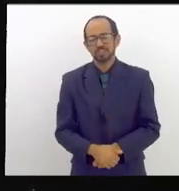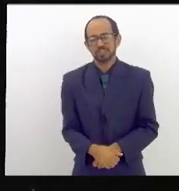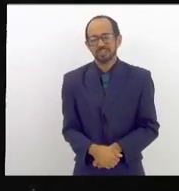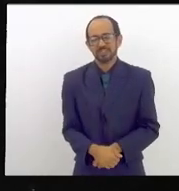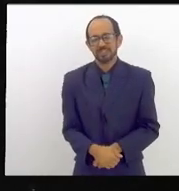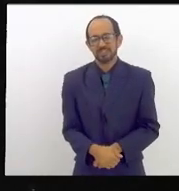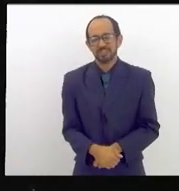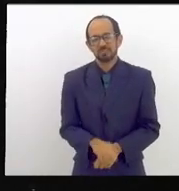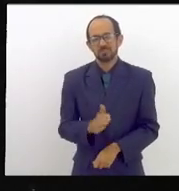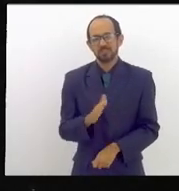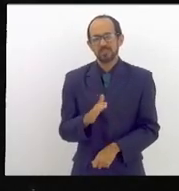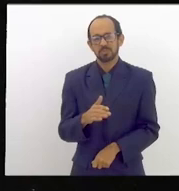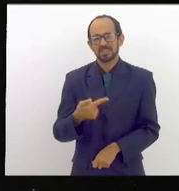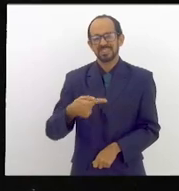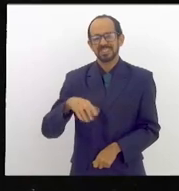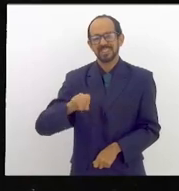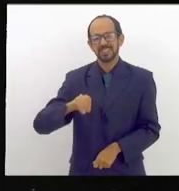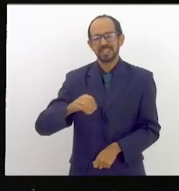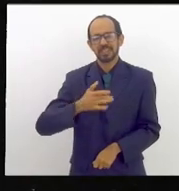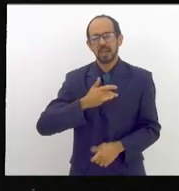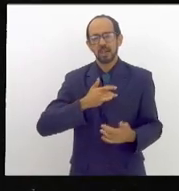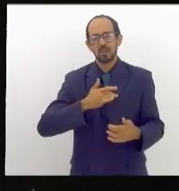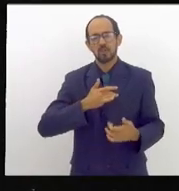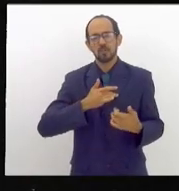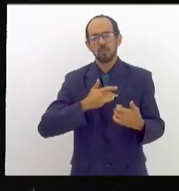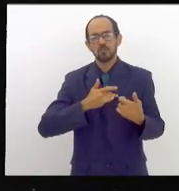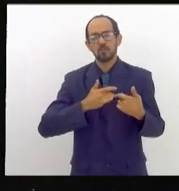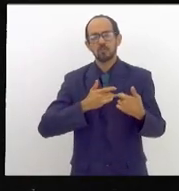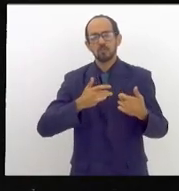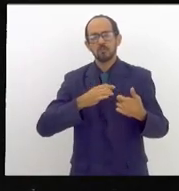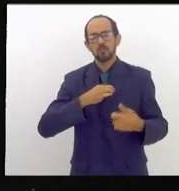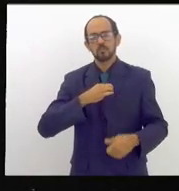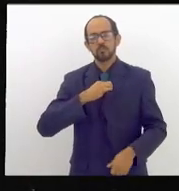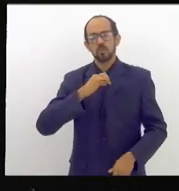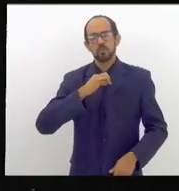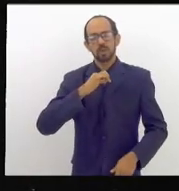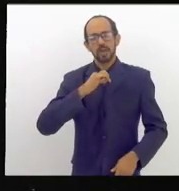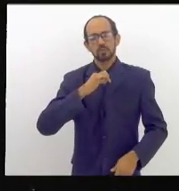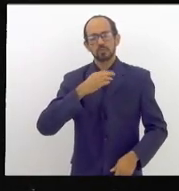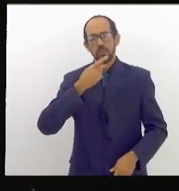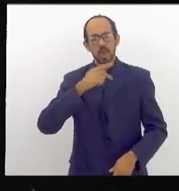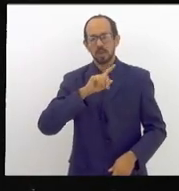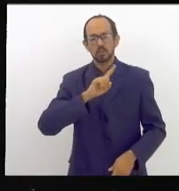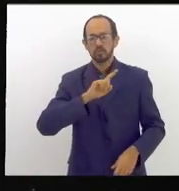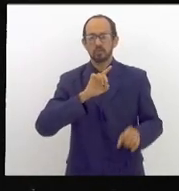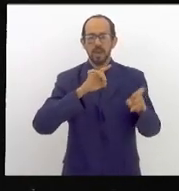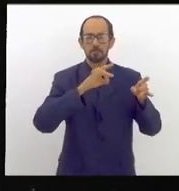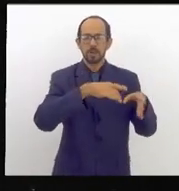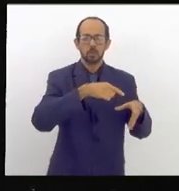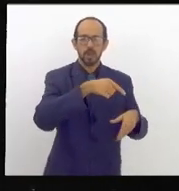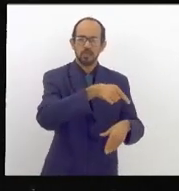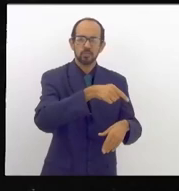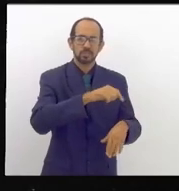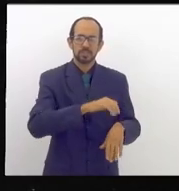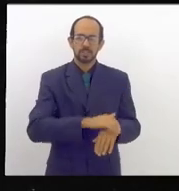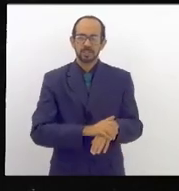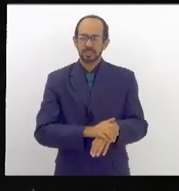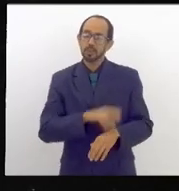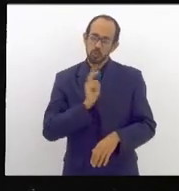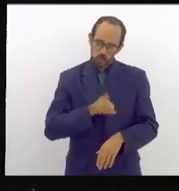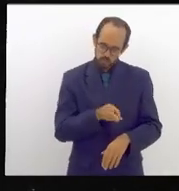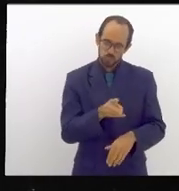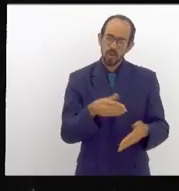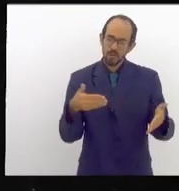aproximadamente 70 voluntários que falaram nós não vamos se deixar e juntamente comigo foram até o final